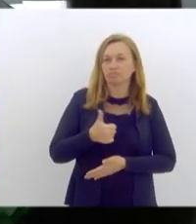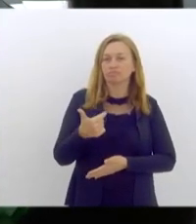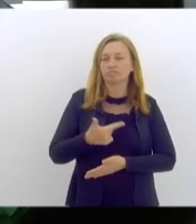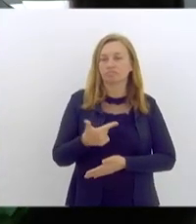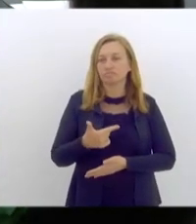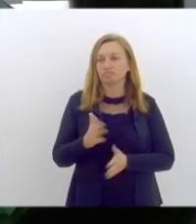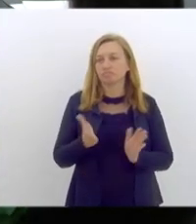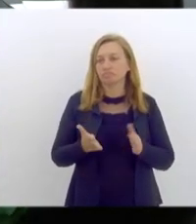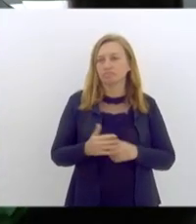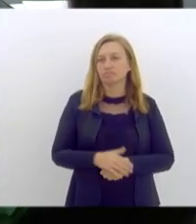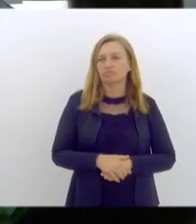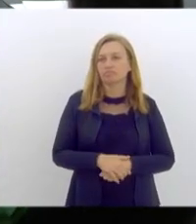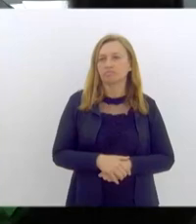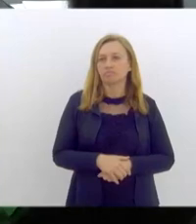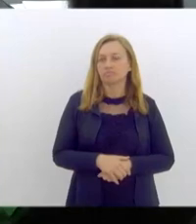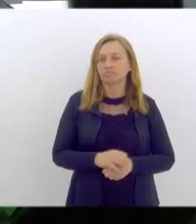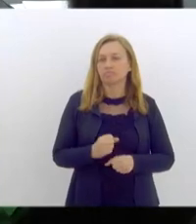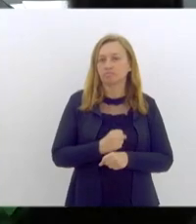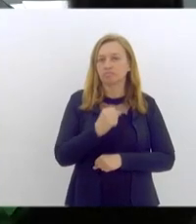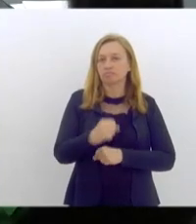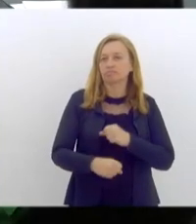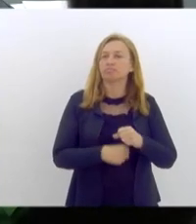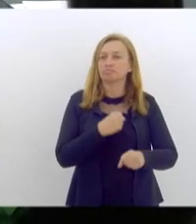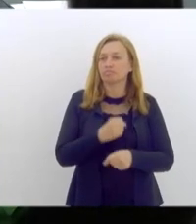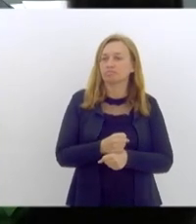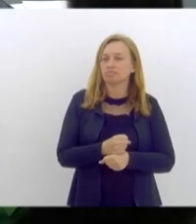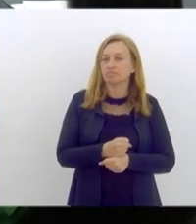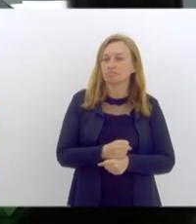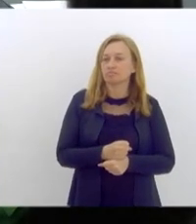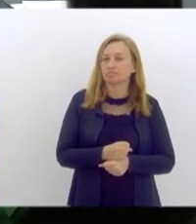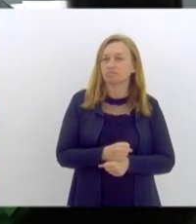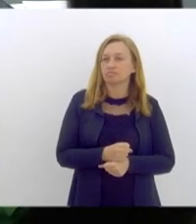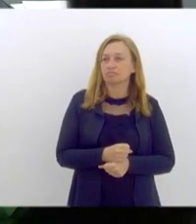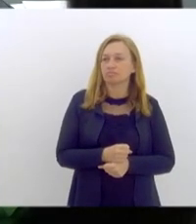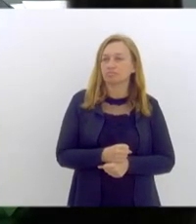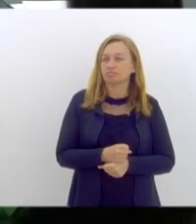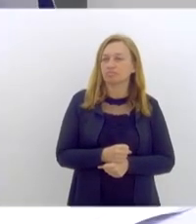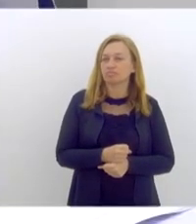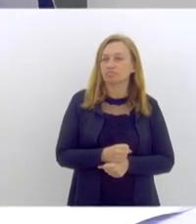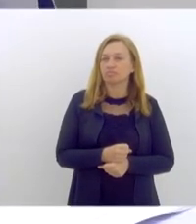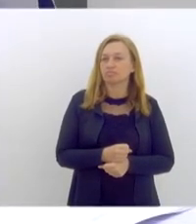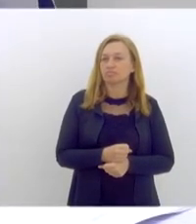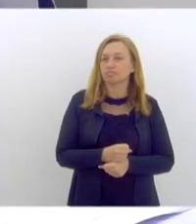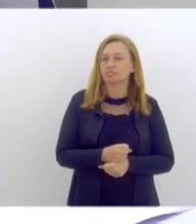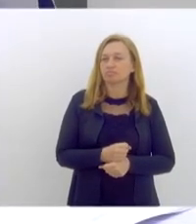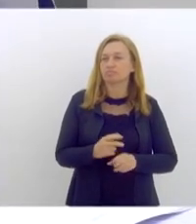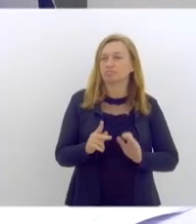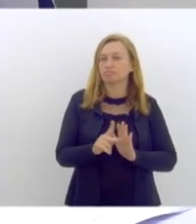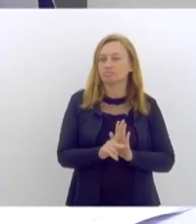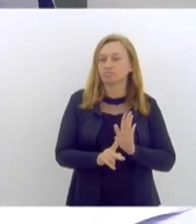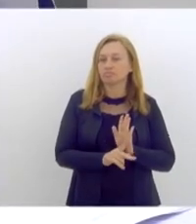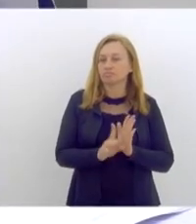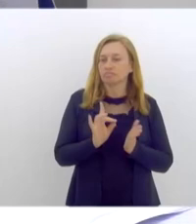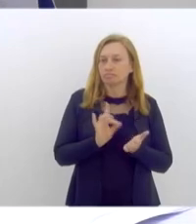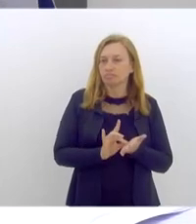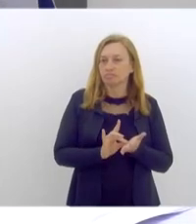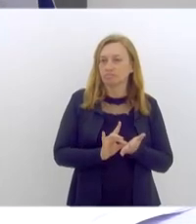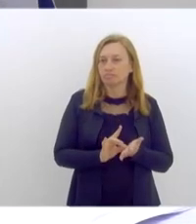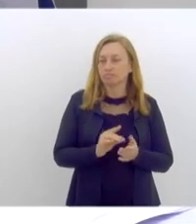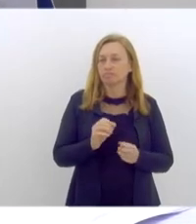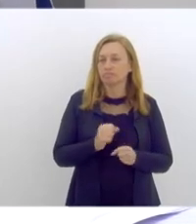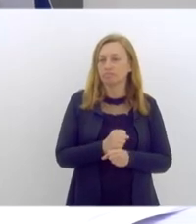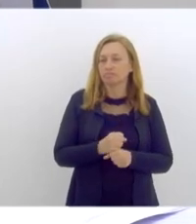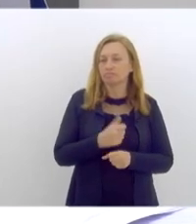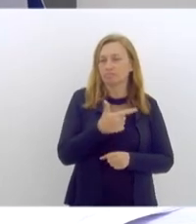para que a partir do ano que vem com a matriz pronta o Estado tem um ano em